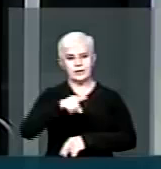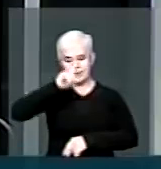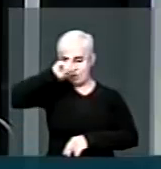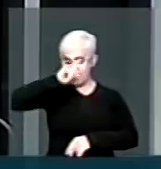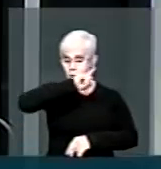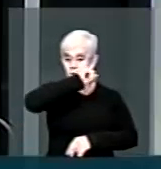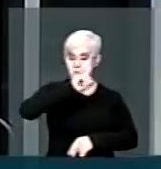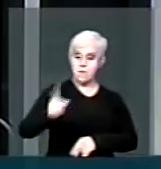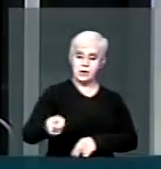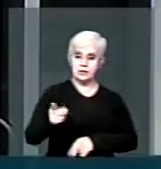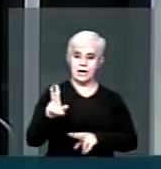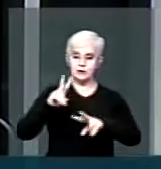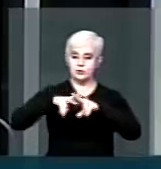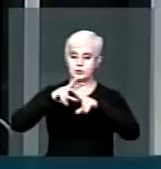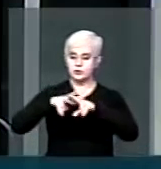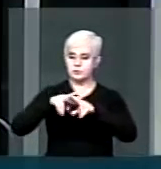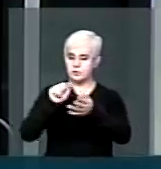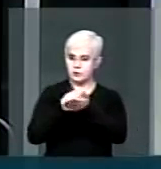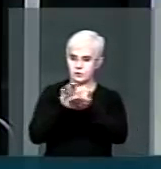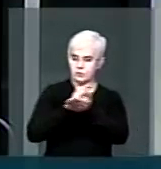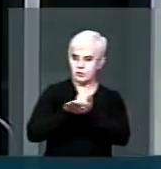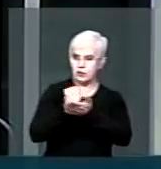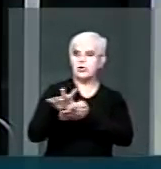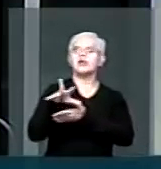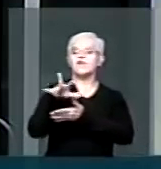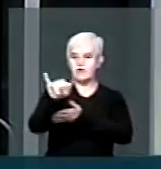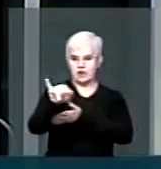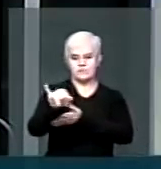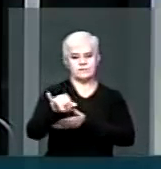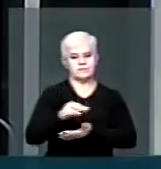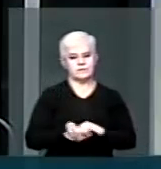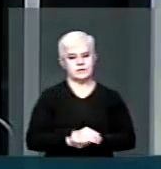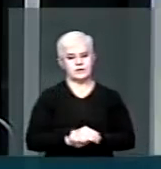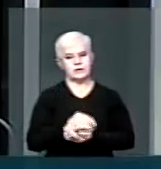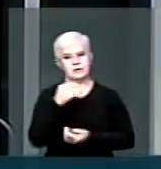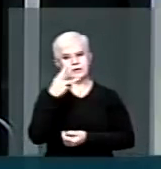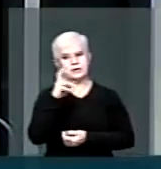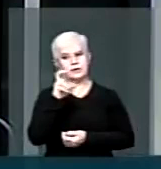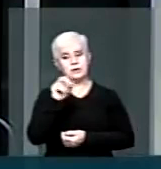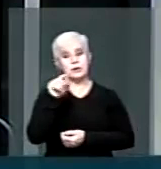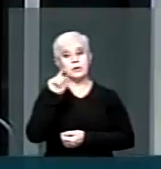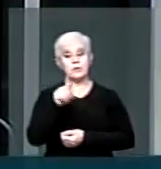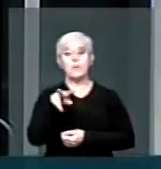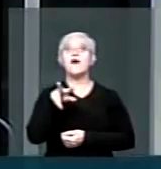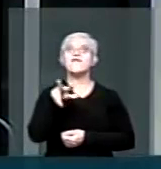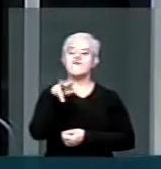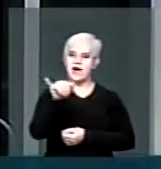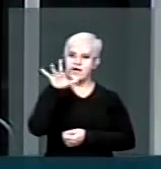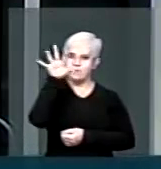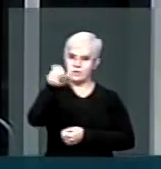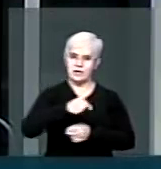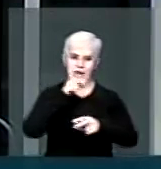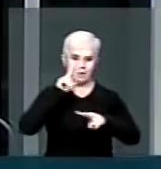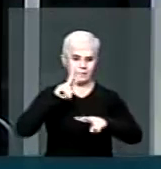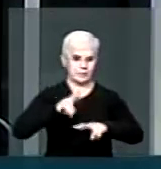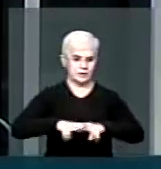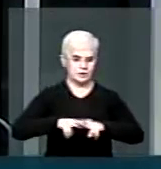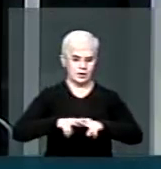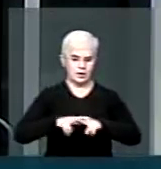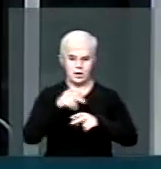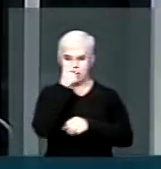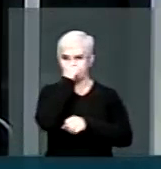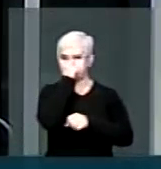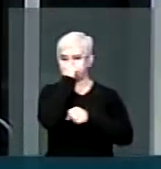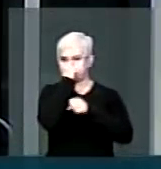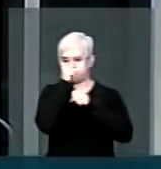de prisão expedidos a serem cumpridos. 350 mil a serem cumpridos. A superlotação